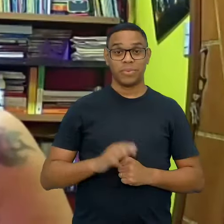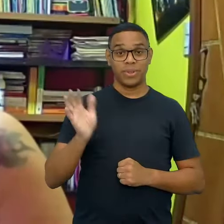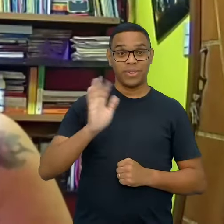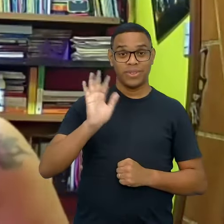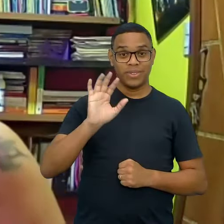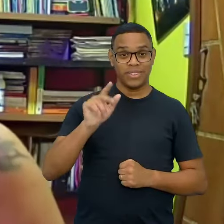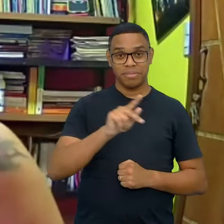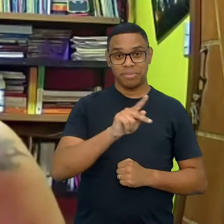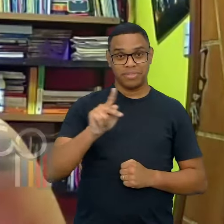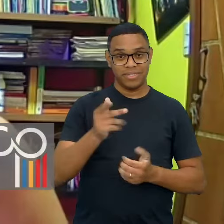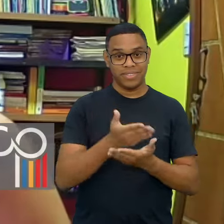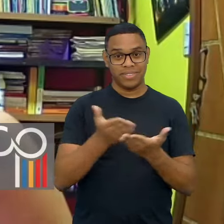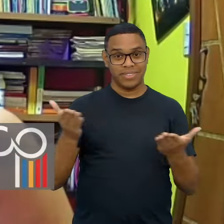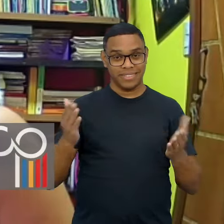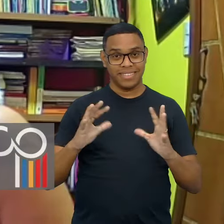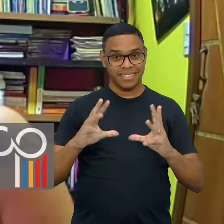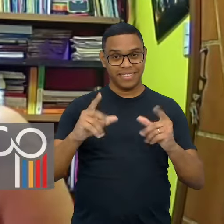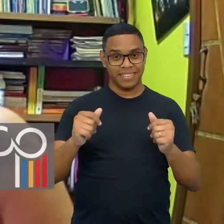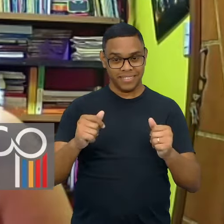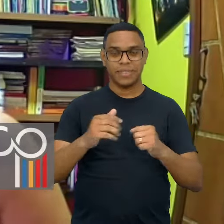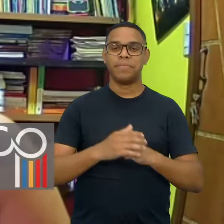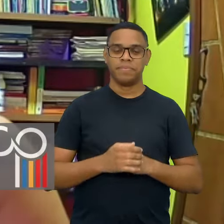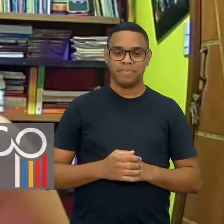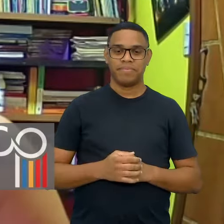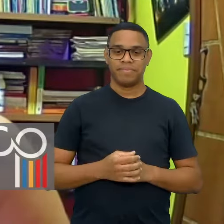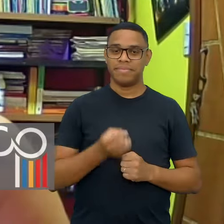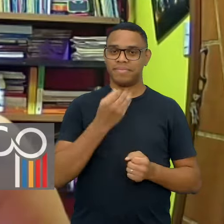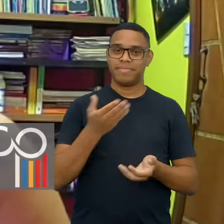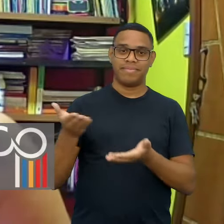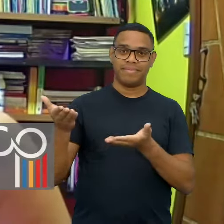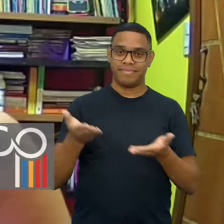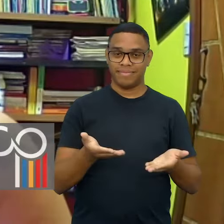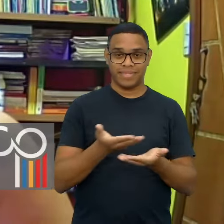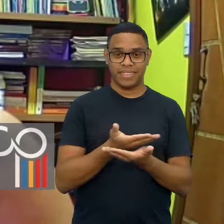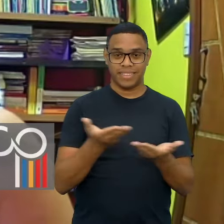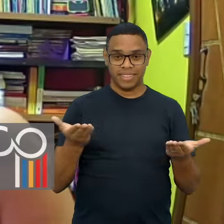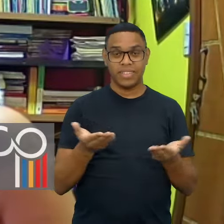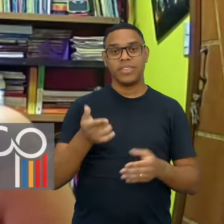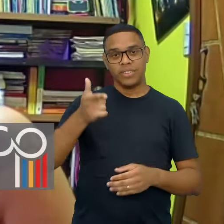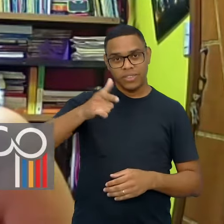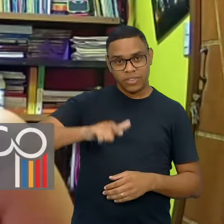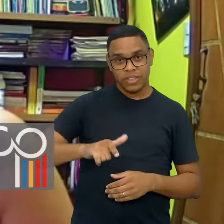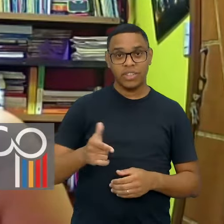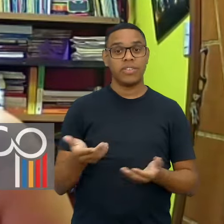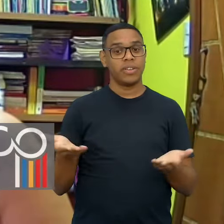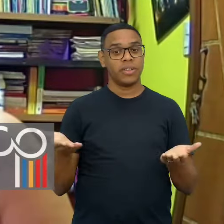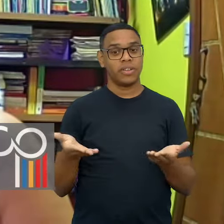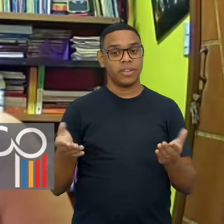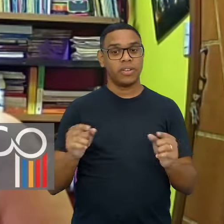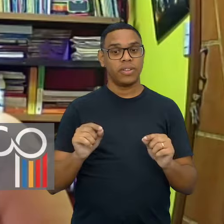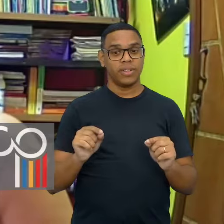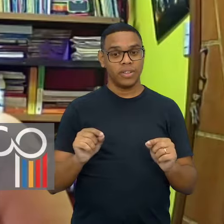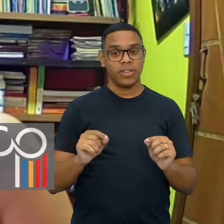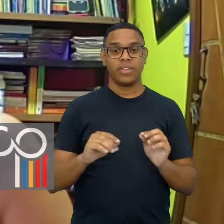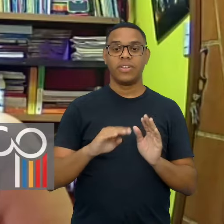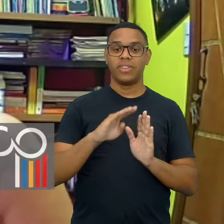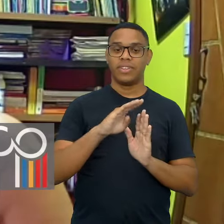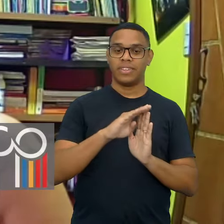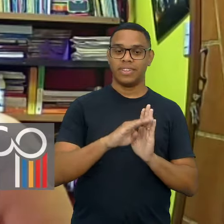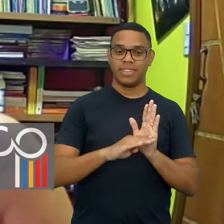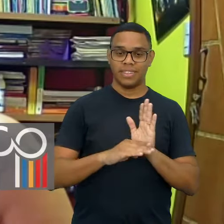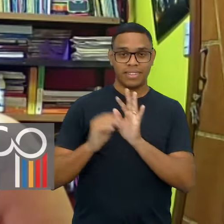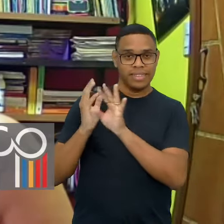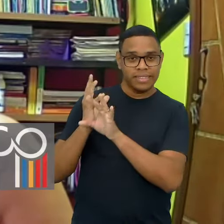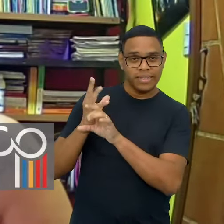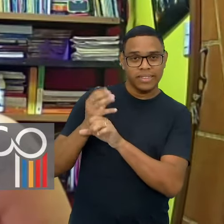Olá, professores e professoras da rede, sejam todos bem-vindos a mais um programa de